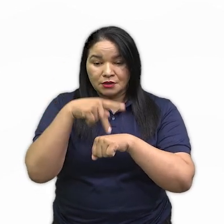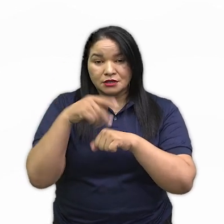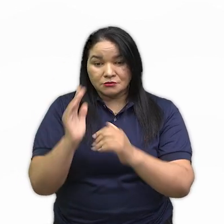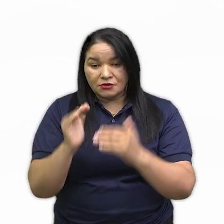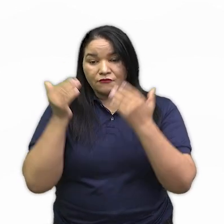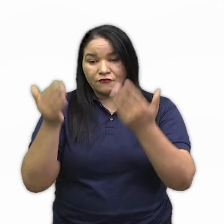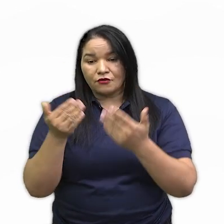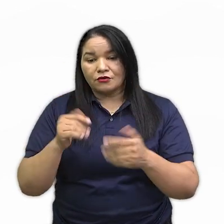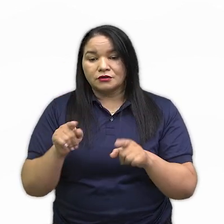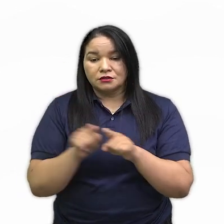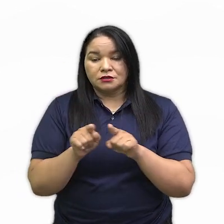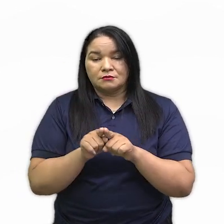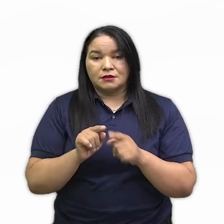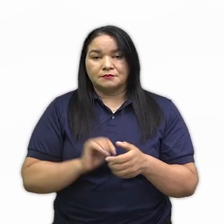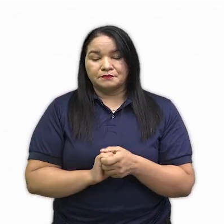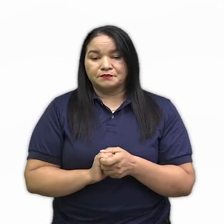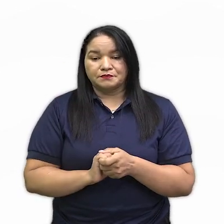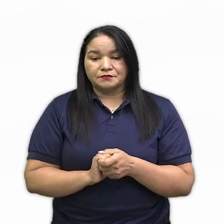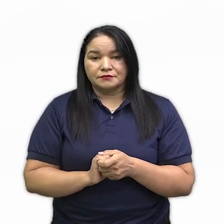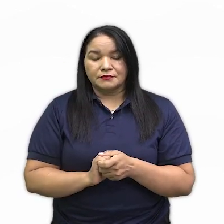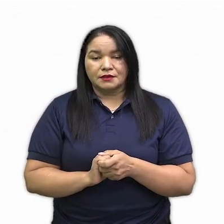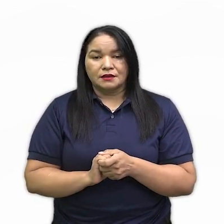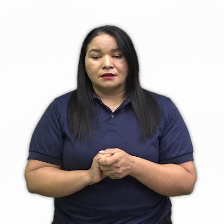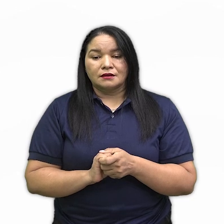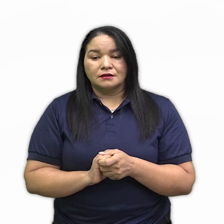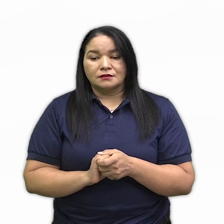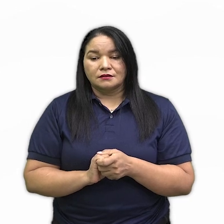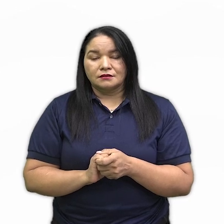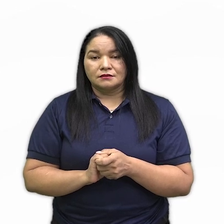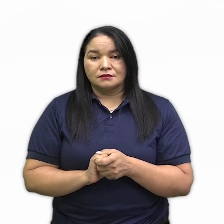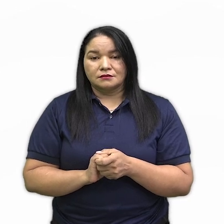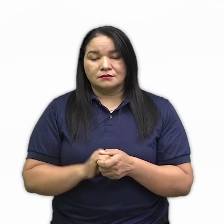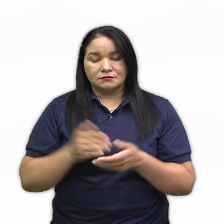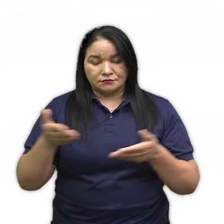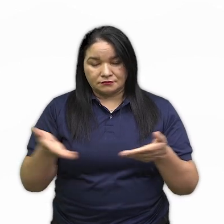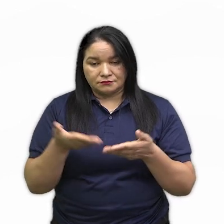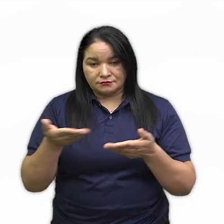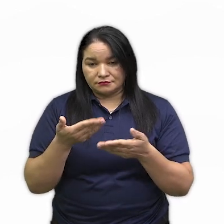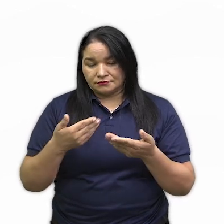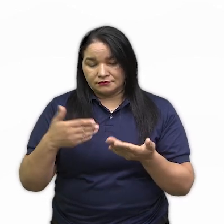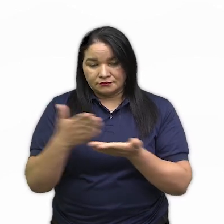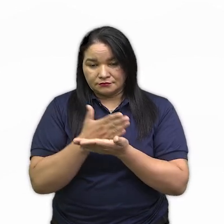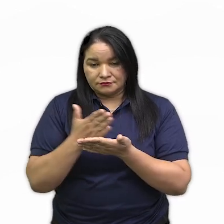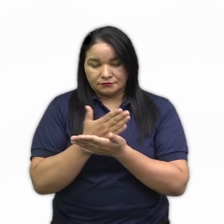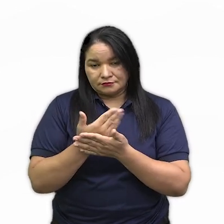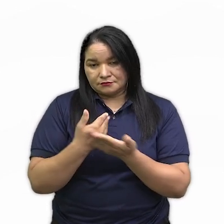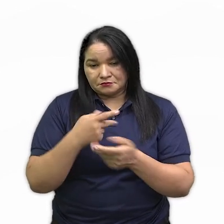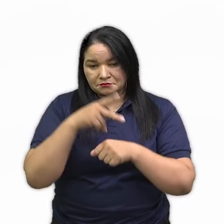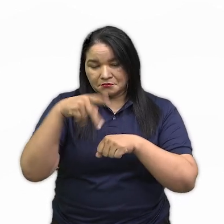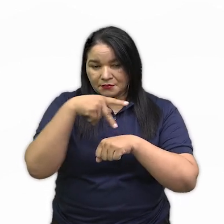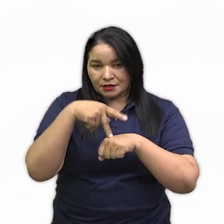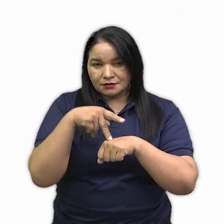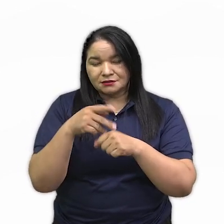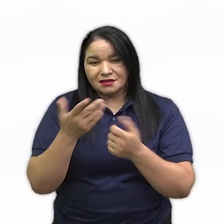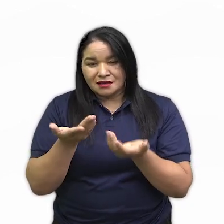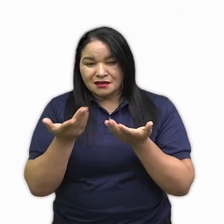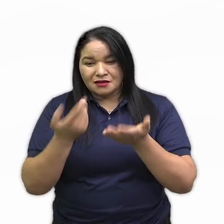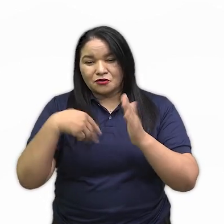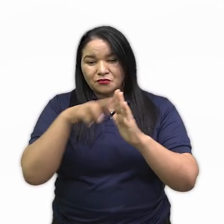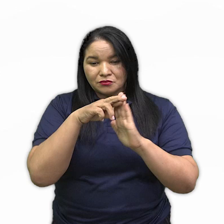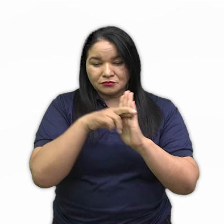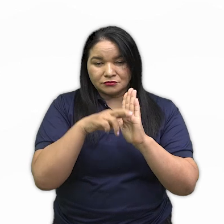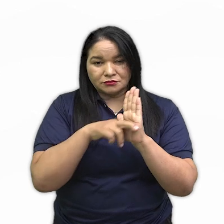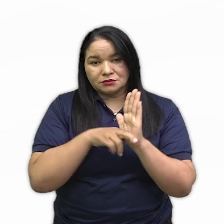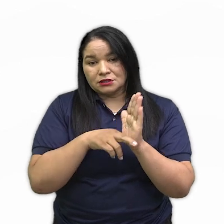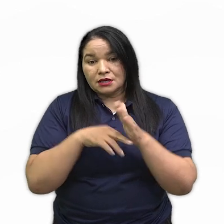multinacionais, as big techs, por exemplo, agora estão em embate com os estados, né, que os países tentam regulamentar as big techs,